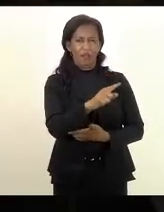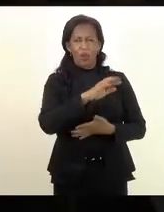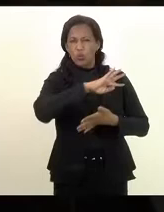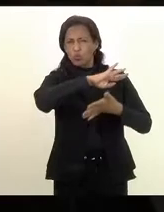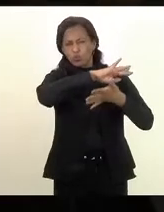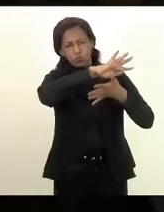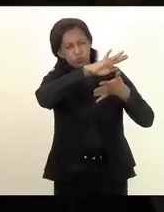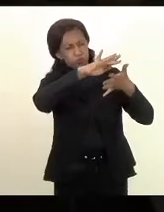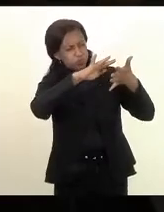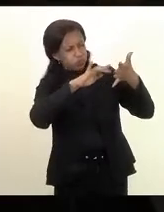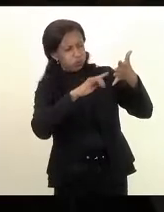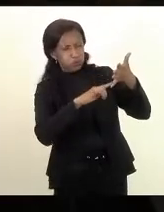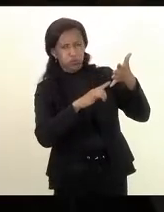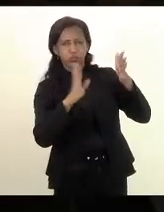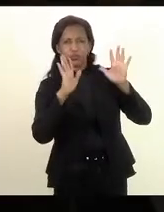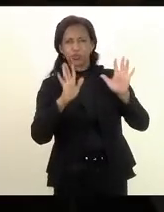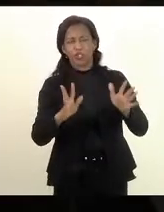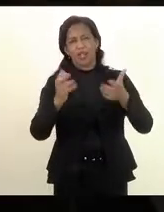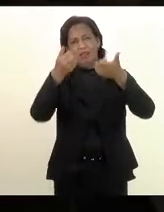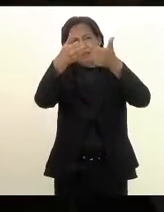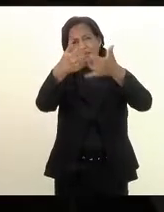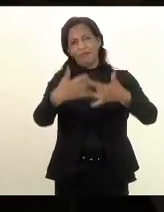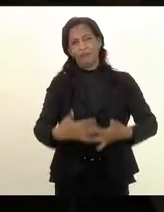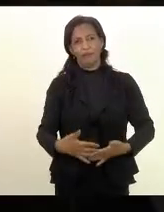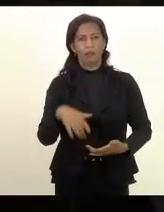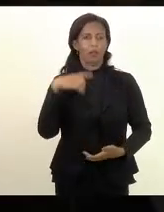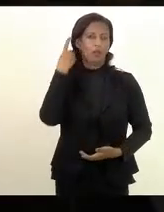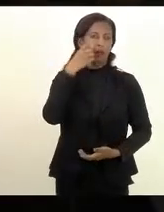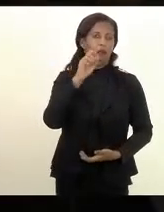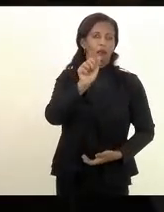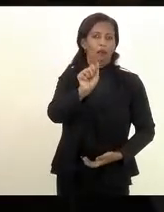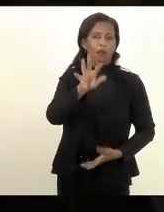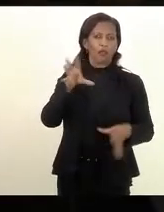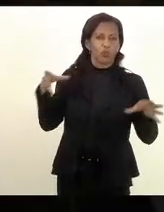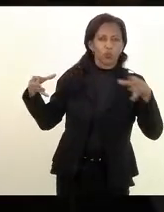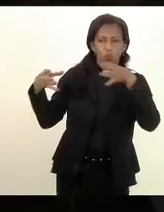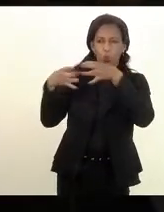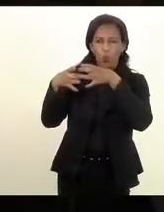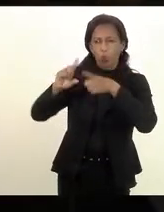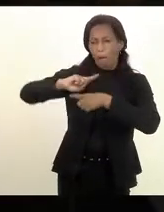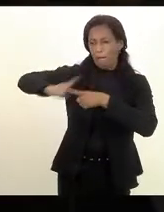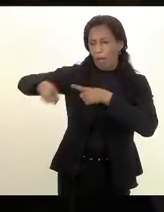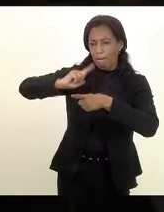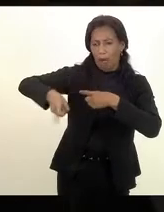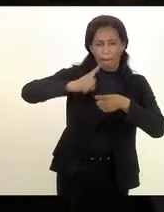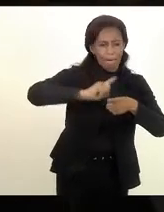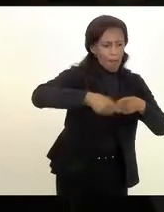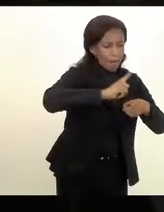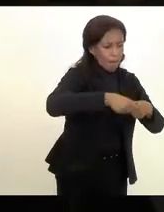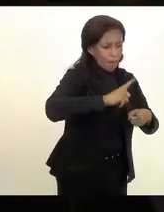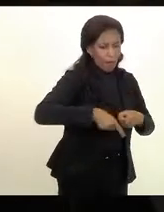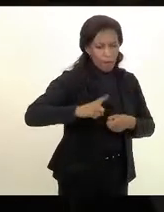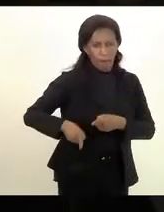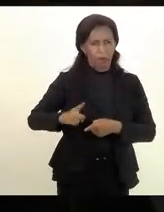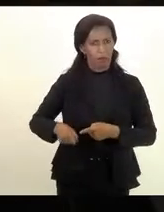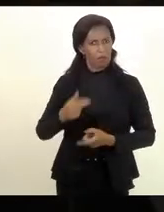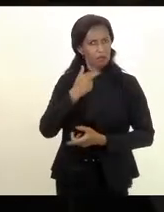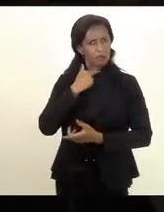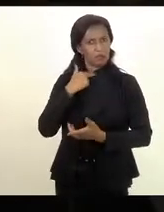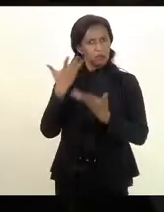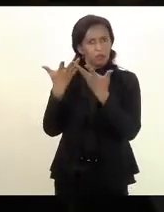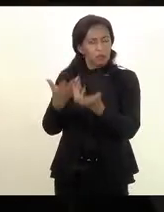esse quadro aqui descrito pelo Atila Nunes de um conjunto de vedações proibições absolutamente inaceitáveis